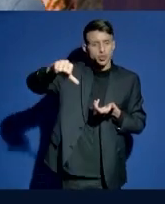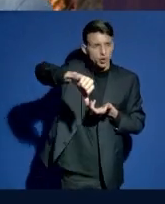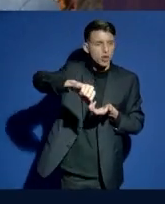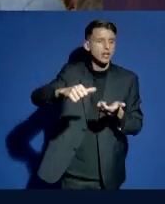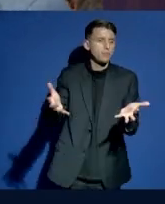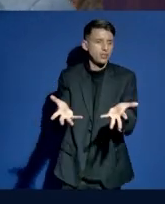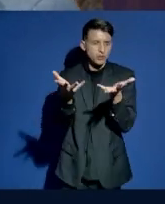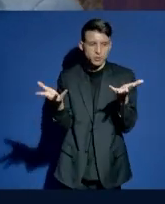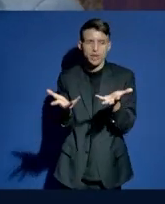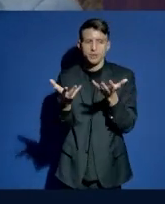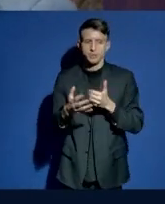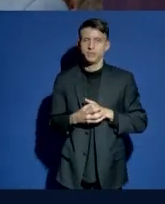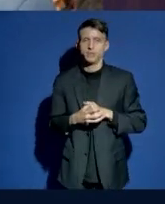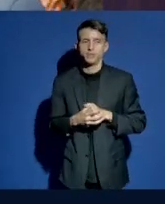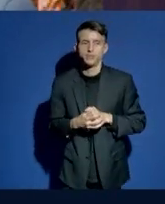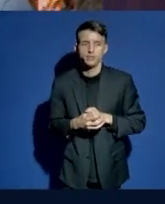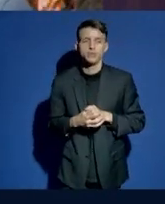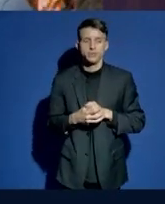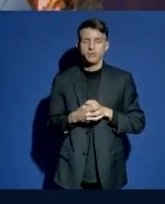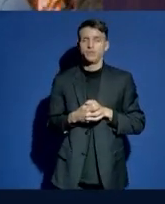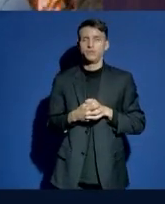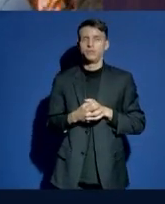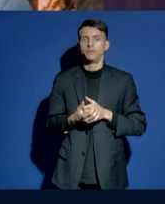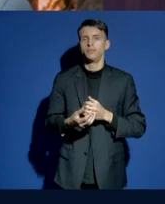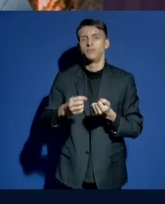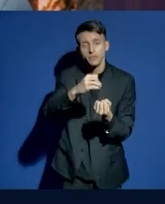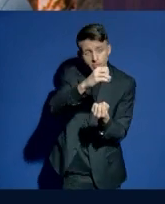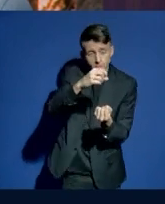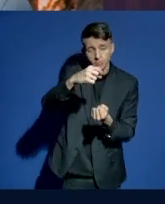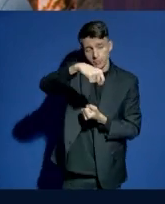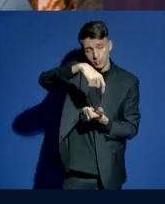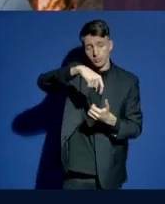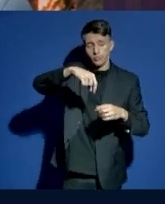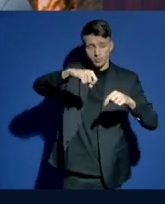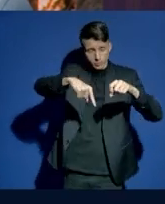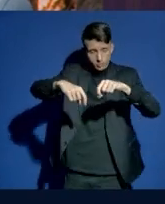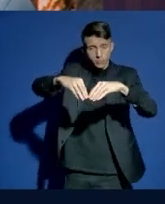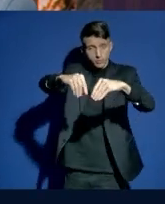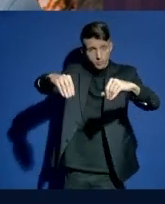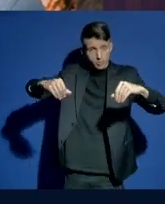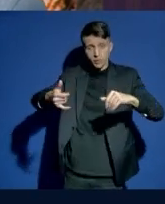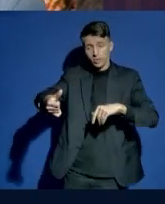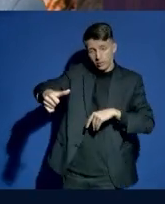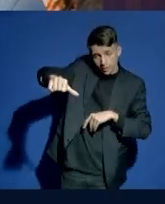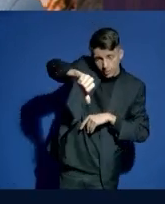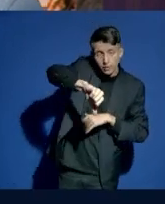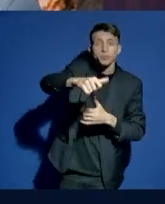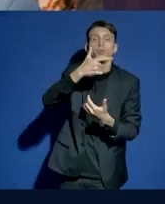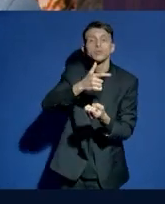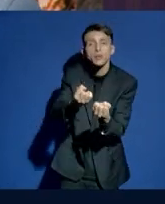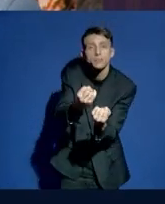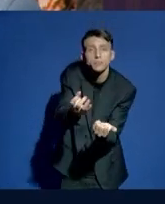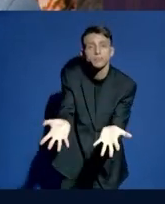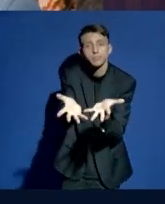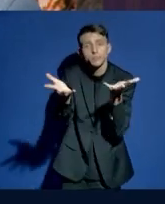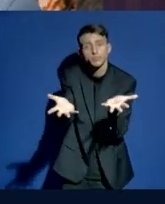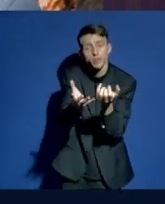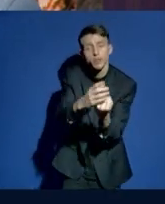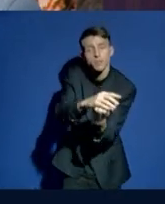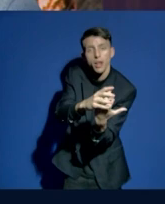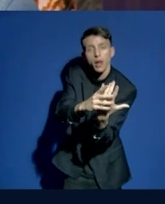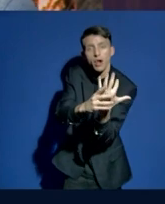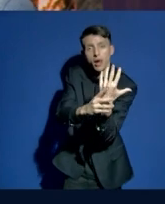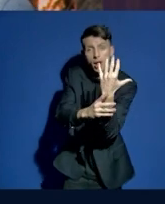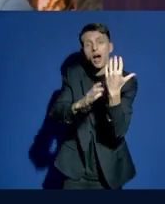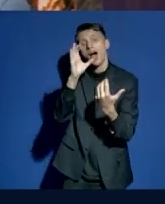três representantes da área de nutrição vegetal de plantas, que iniciaram as empresas no setor de nutrição de plantas e